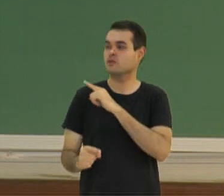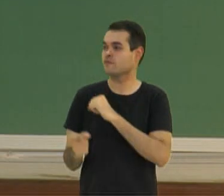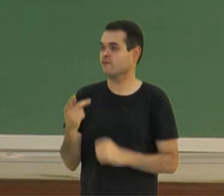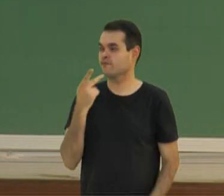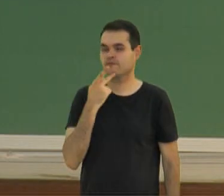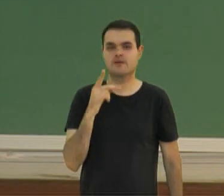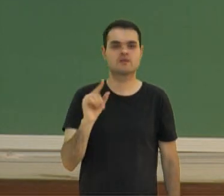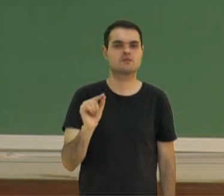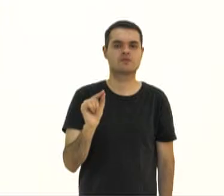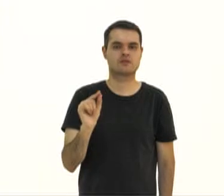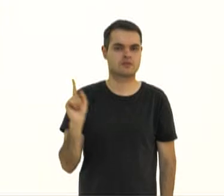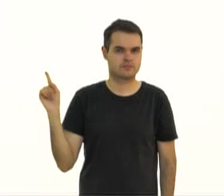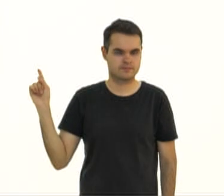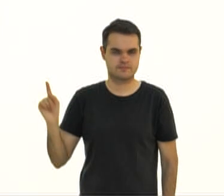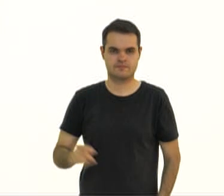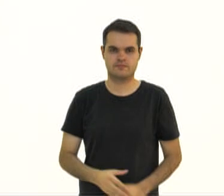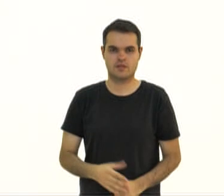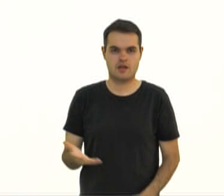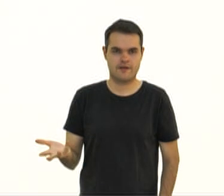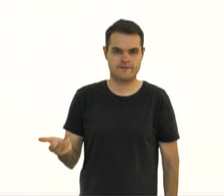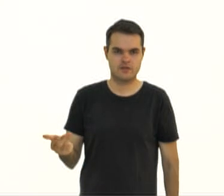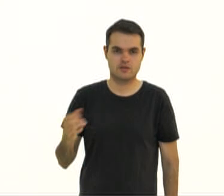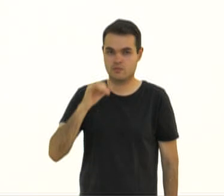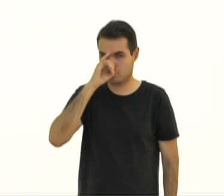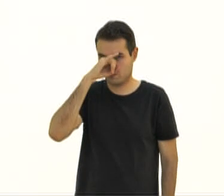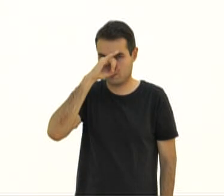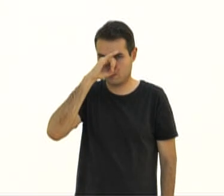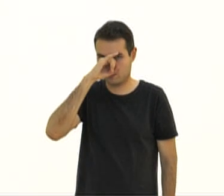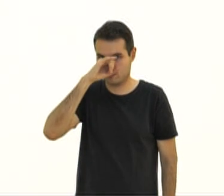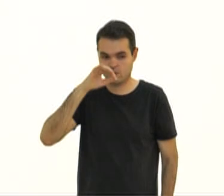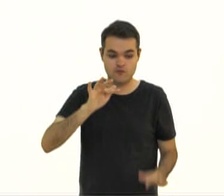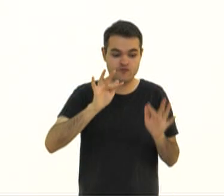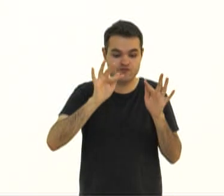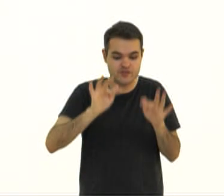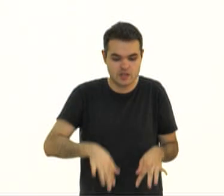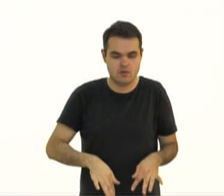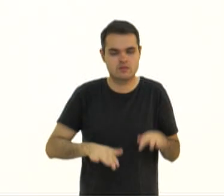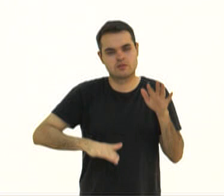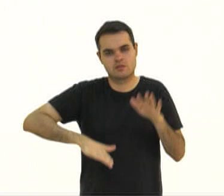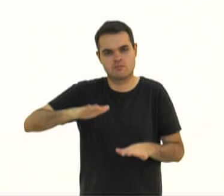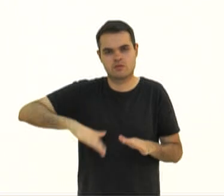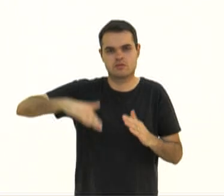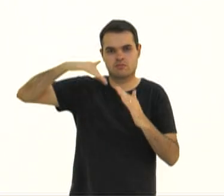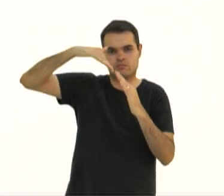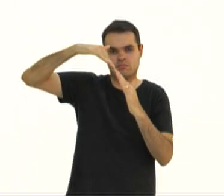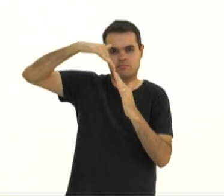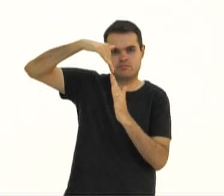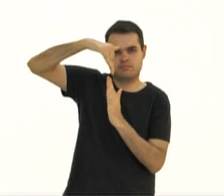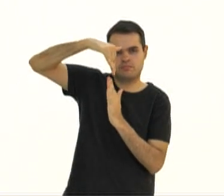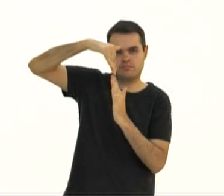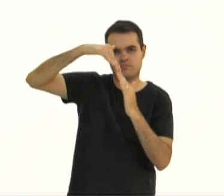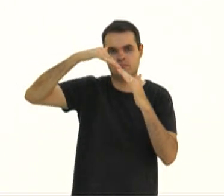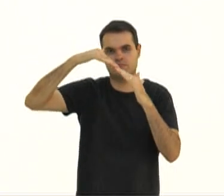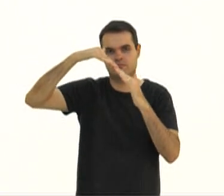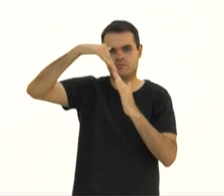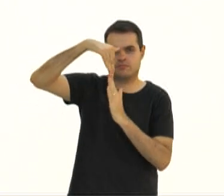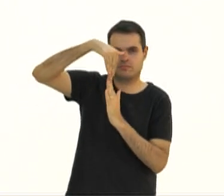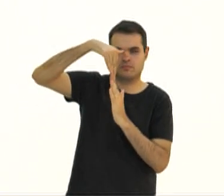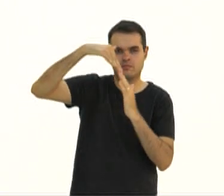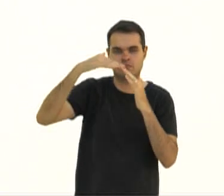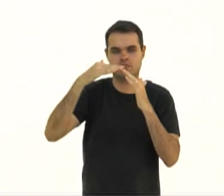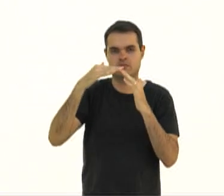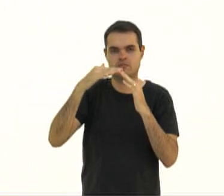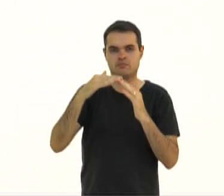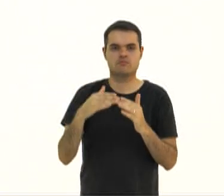para nós? A velocidade que o porco atinge o final do escorrega depende da inclinação dos escorregas e é maior na